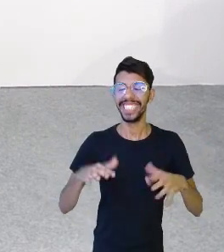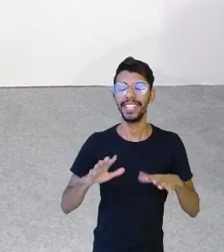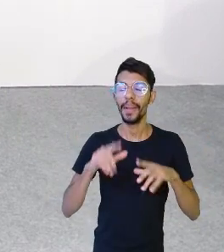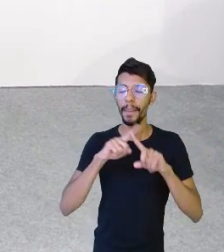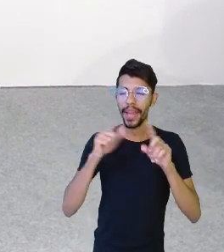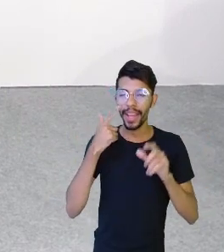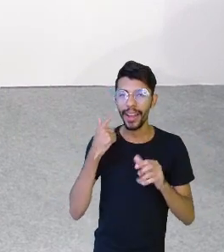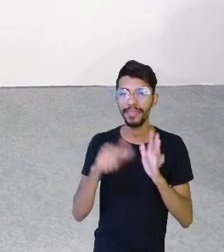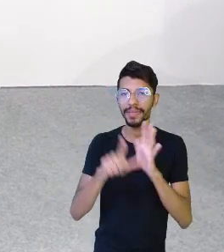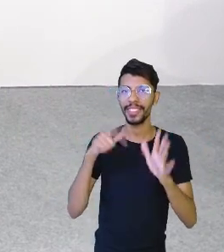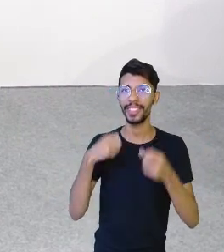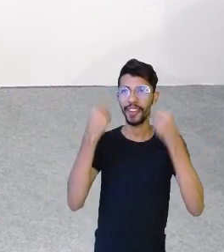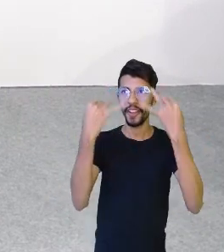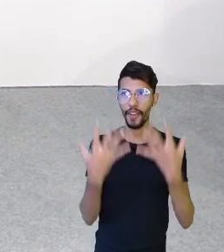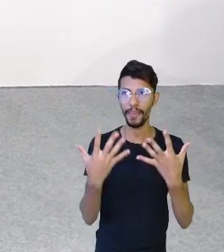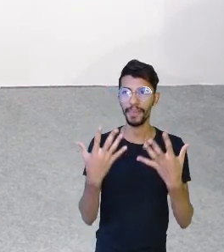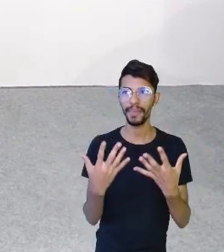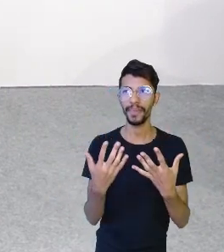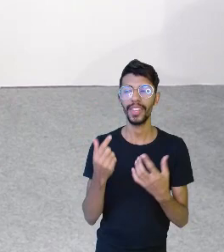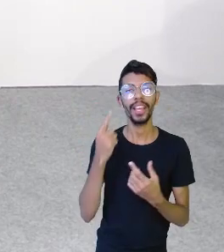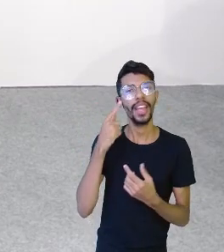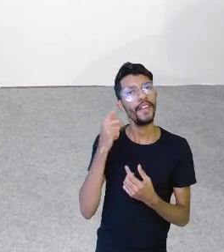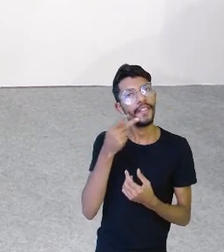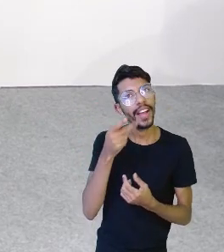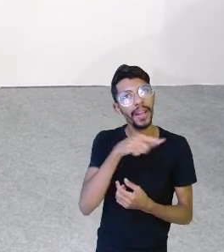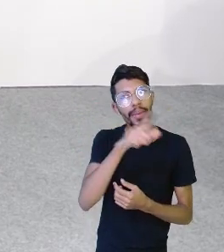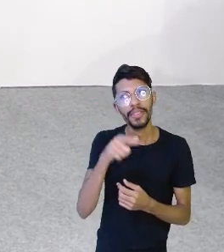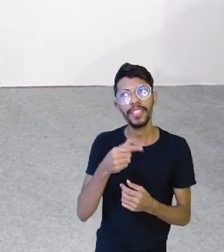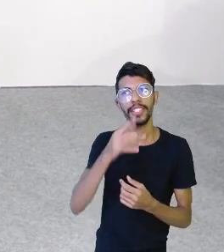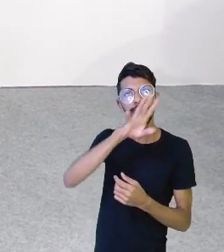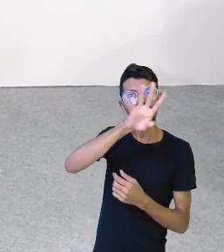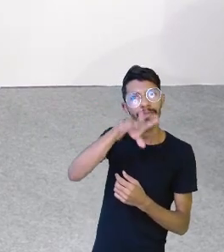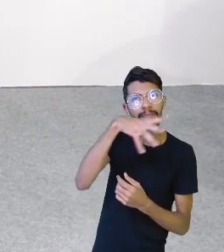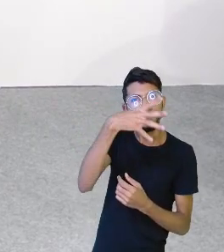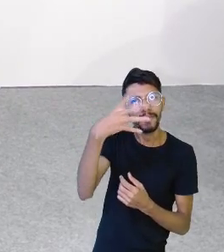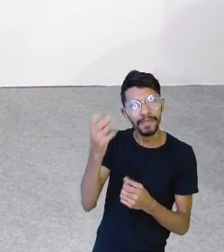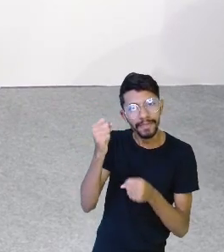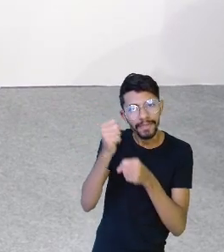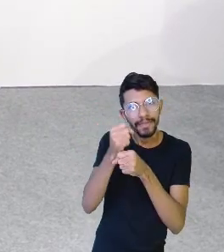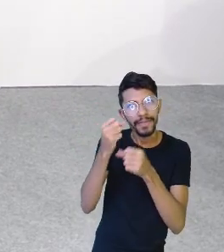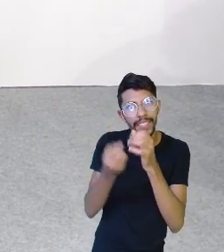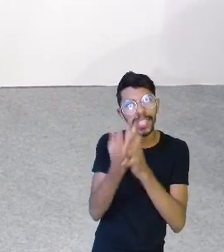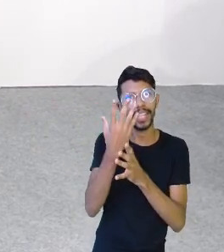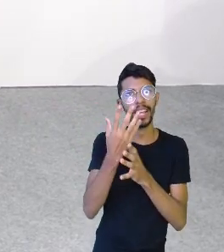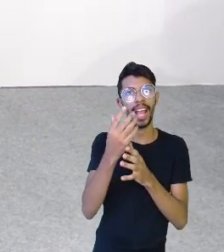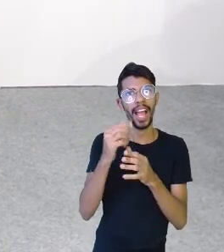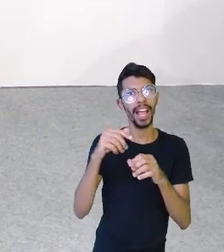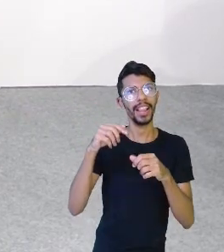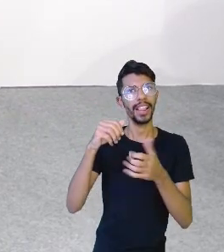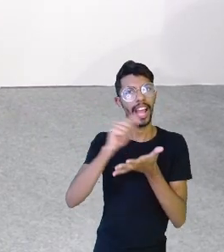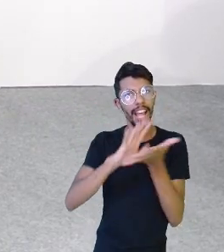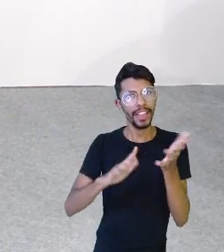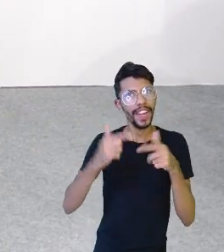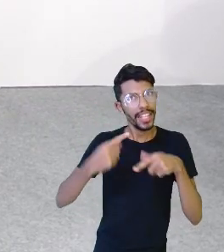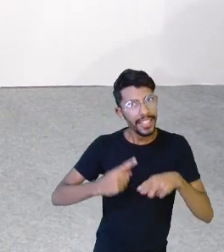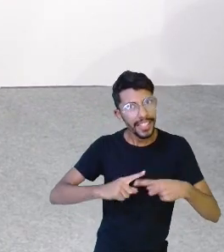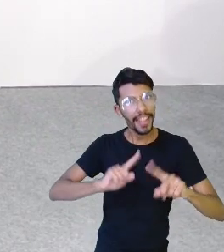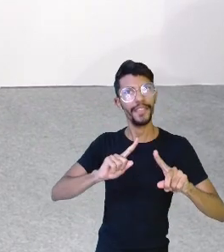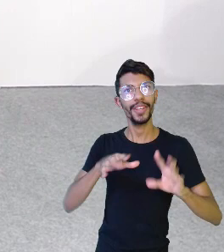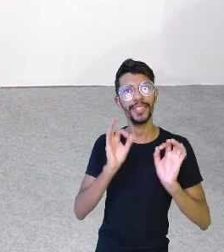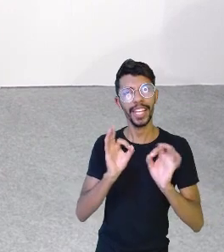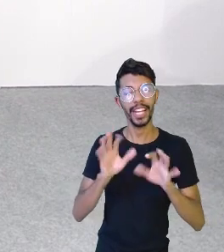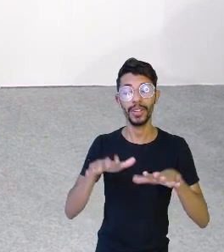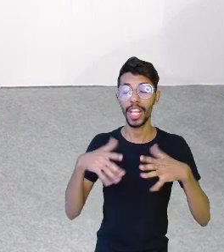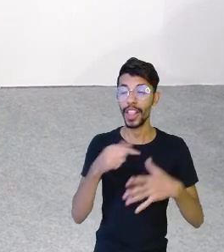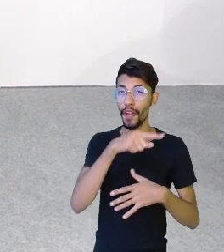explicar. Eu disse para vocês construírem uma tabuada cartesiana na atividade desafio. Depois